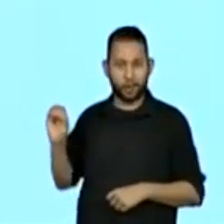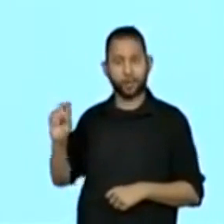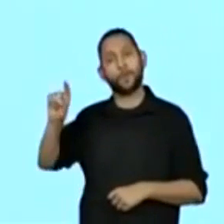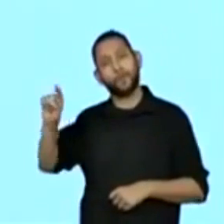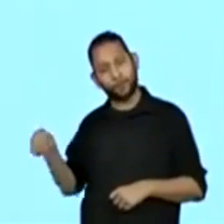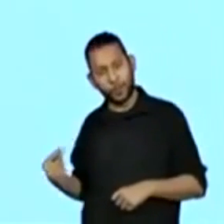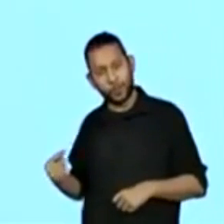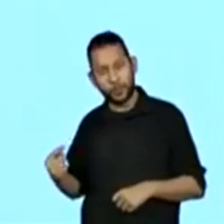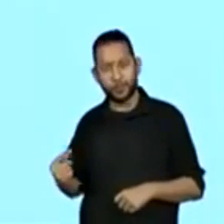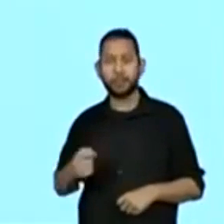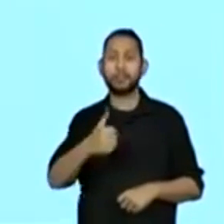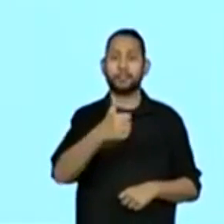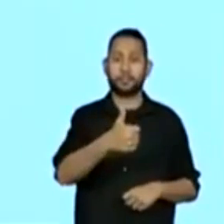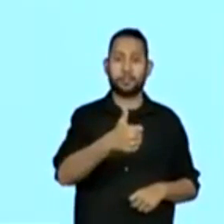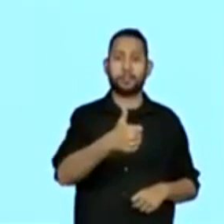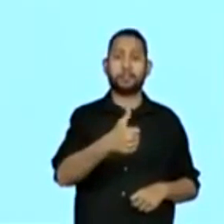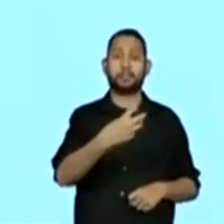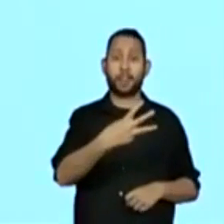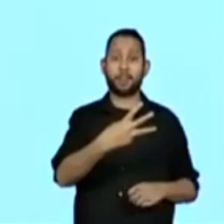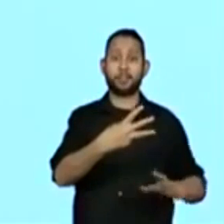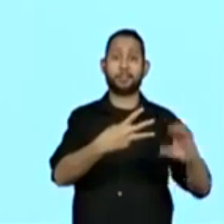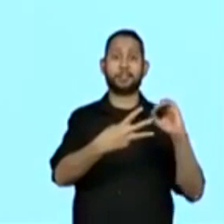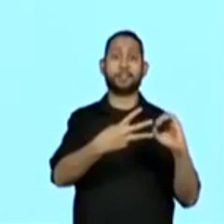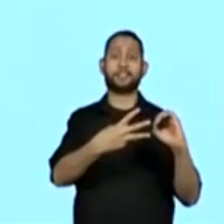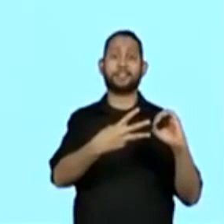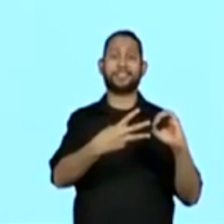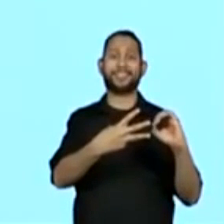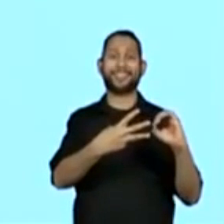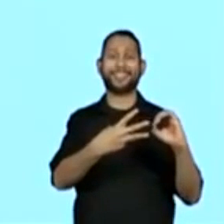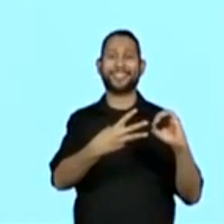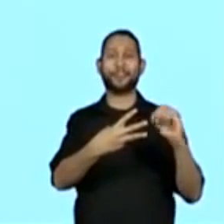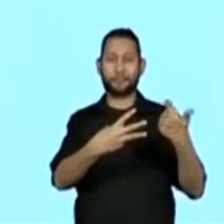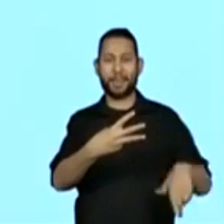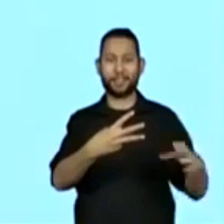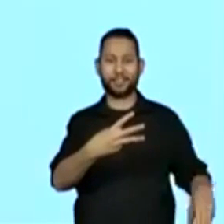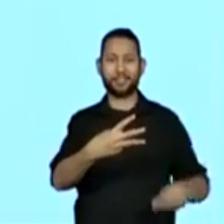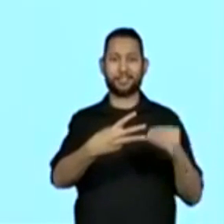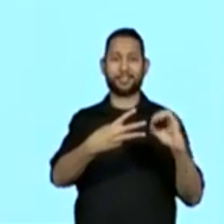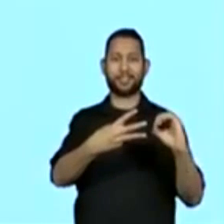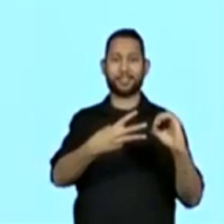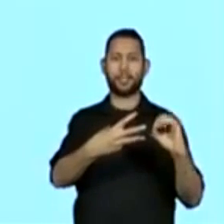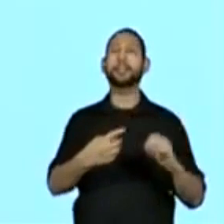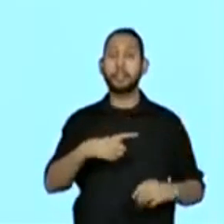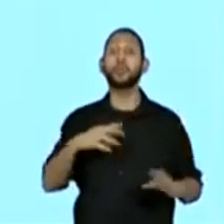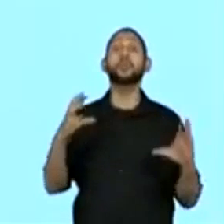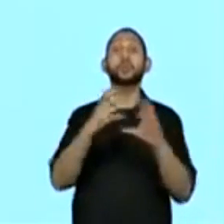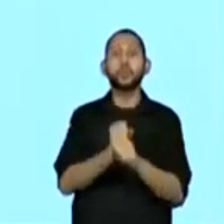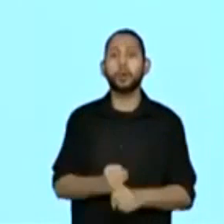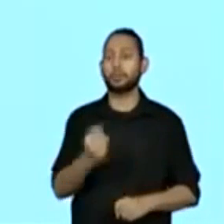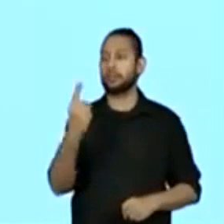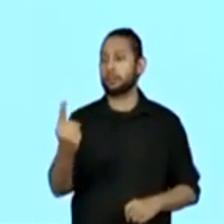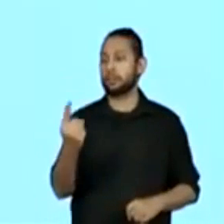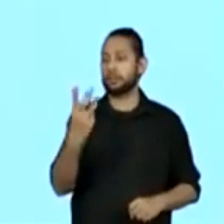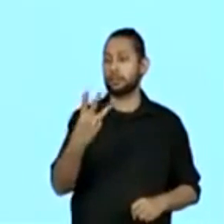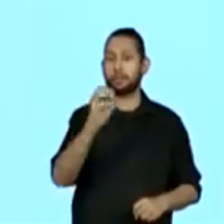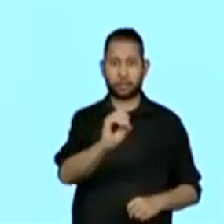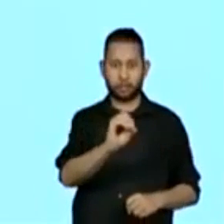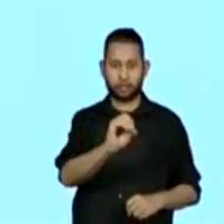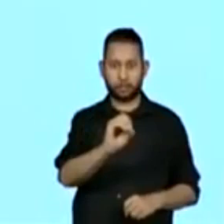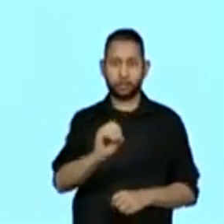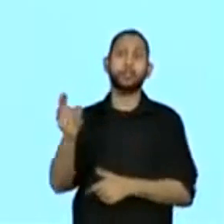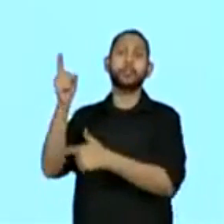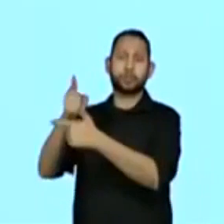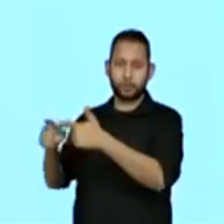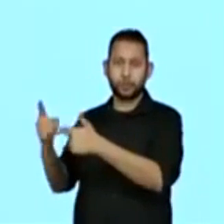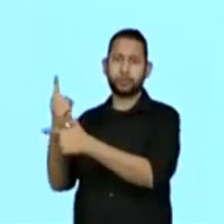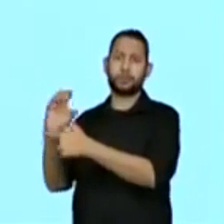e acrescentar um 0 aqui. Agora eu tenho 130 para 100. Agora sim dá para